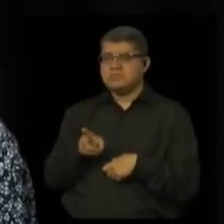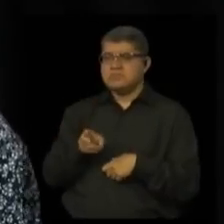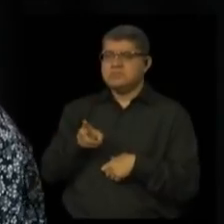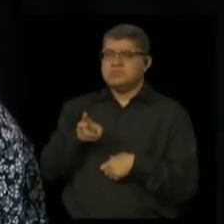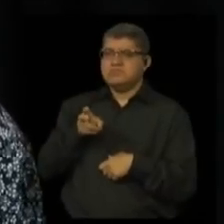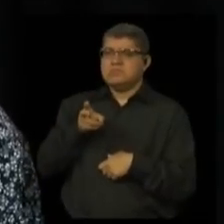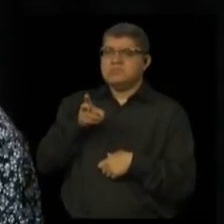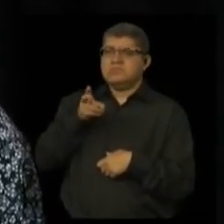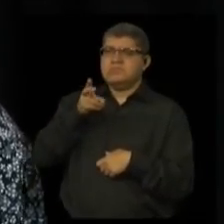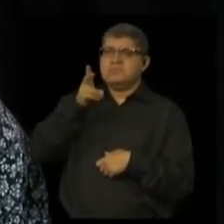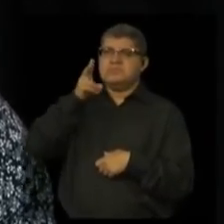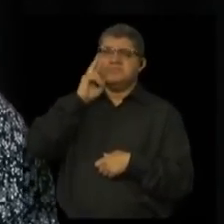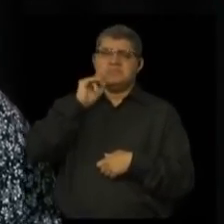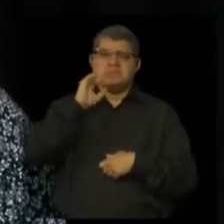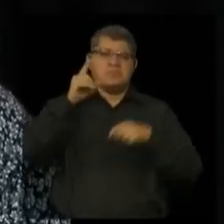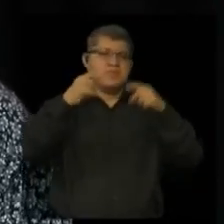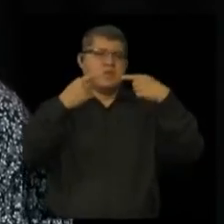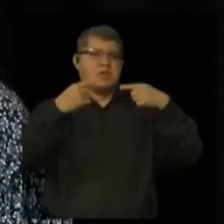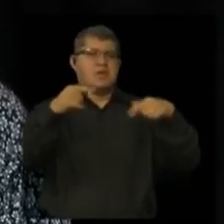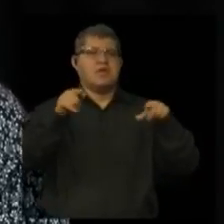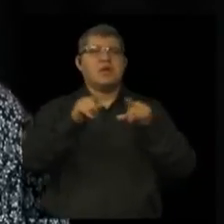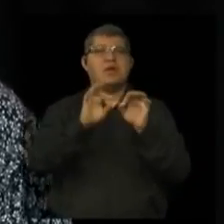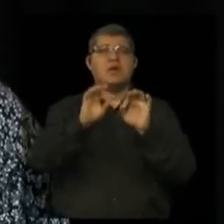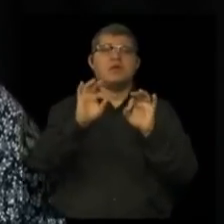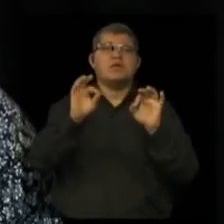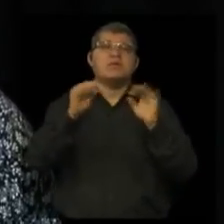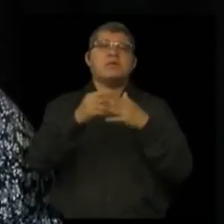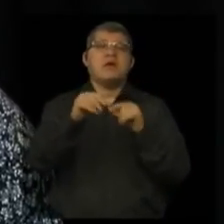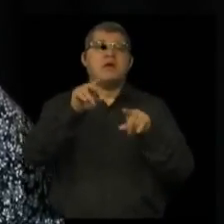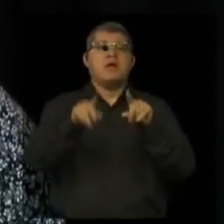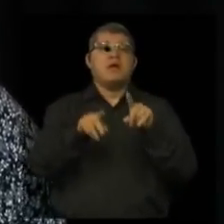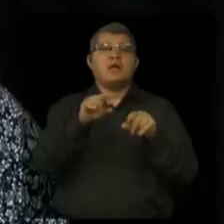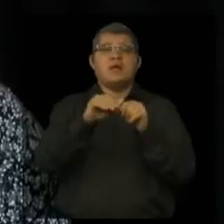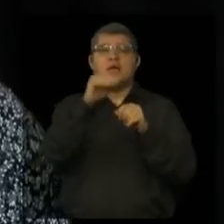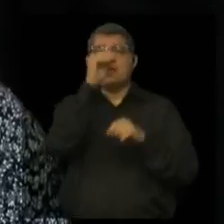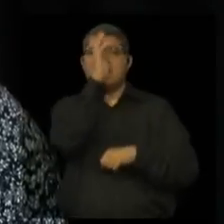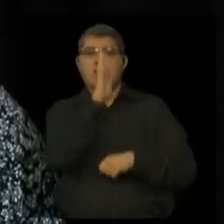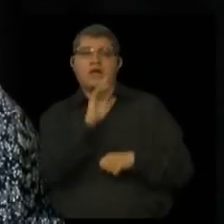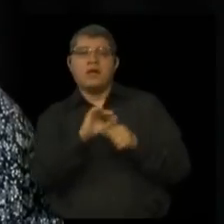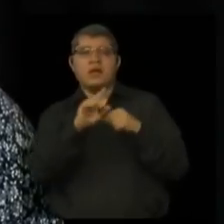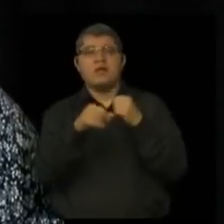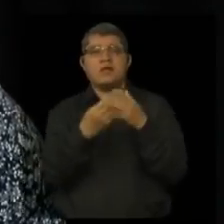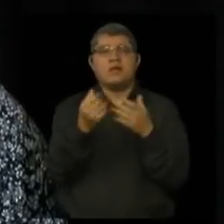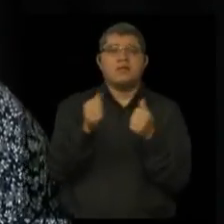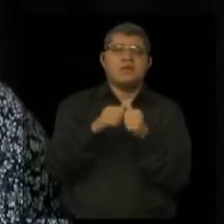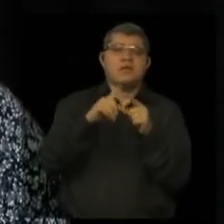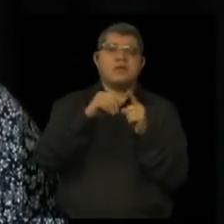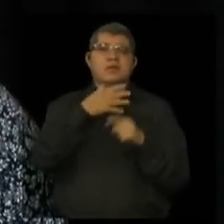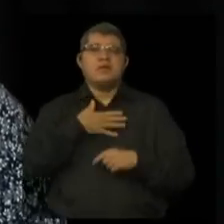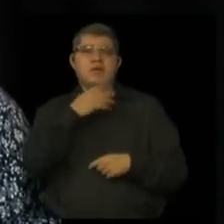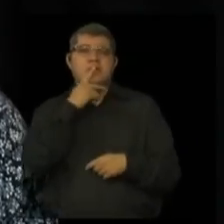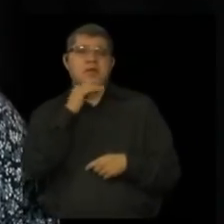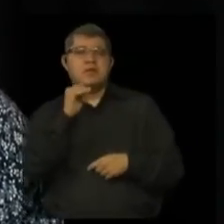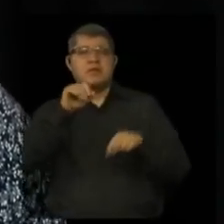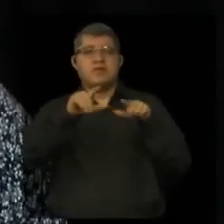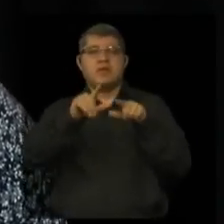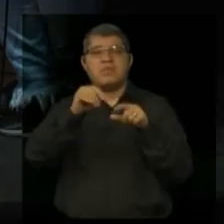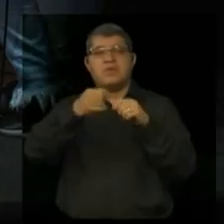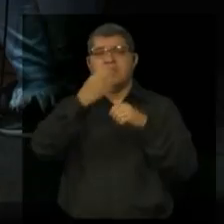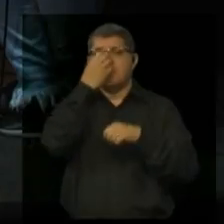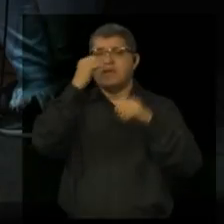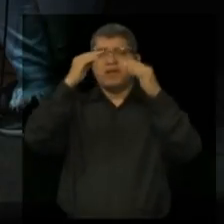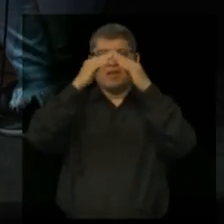nesse ciclo aí de música popular, brasileira, música erudita. Meu pai trabalhou em circo